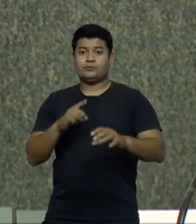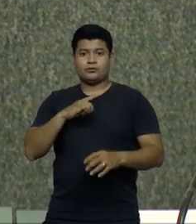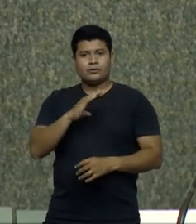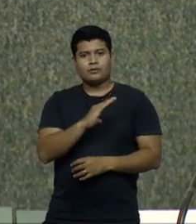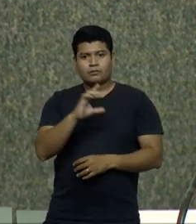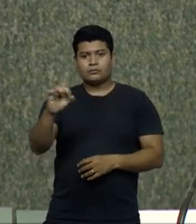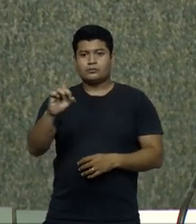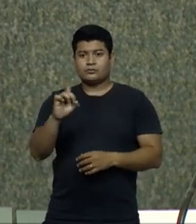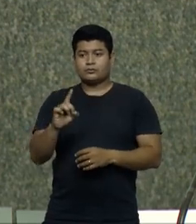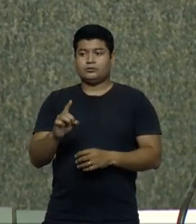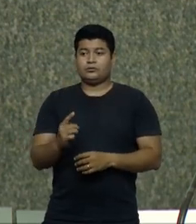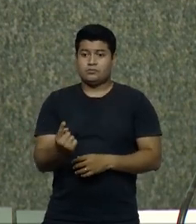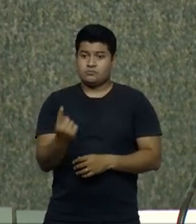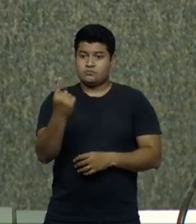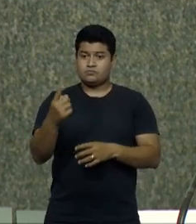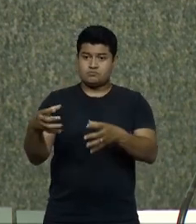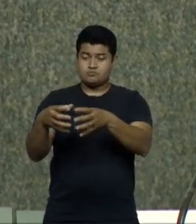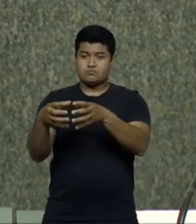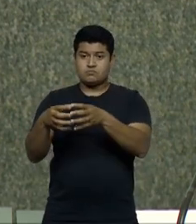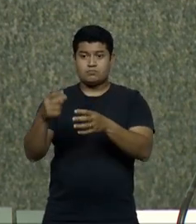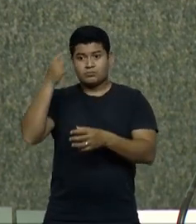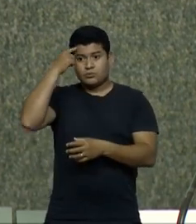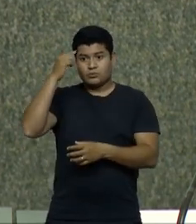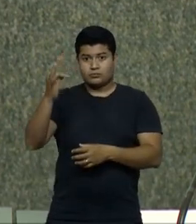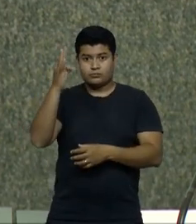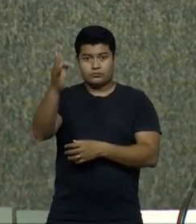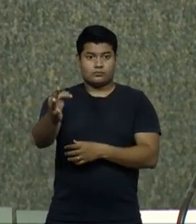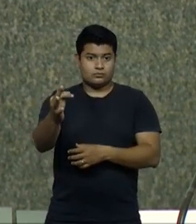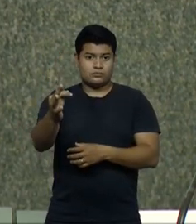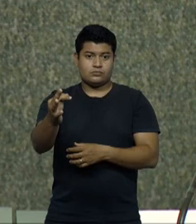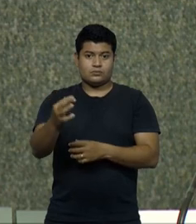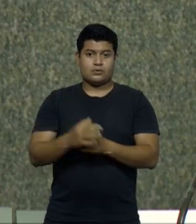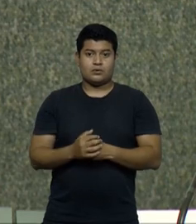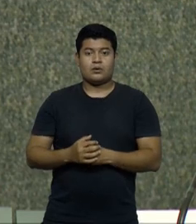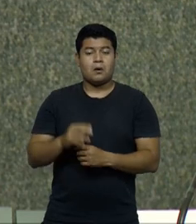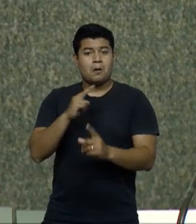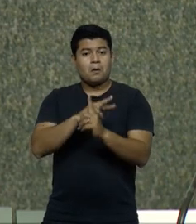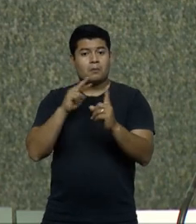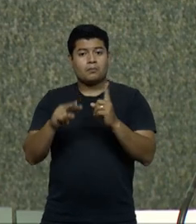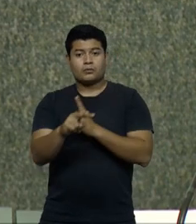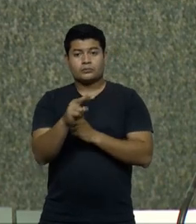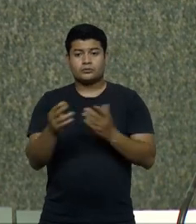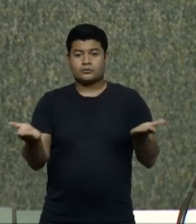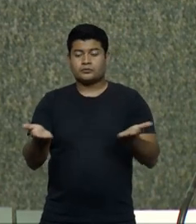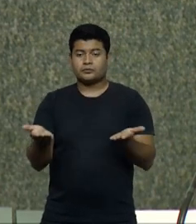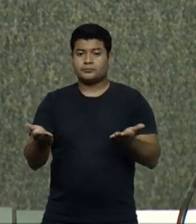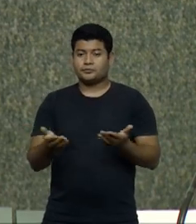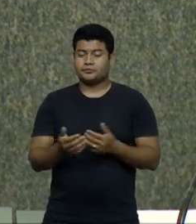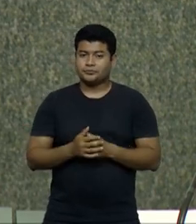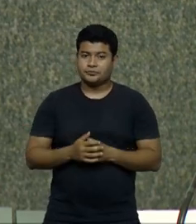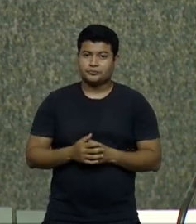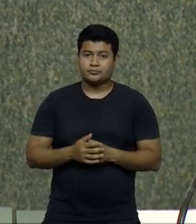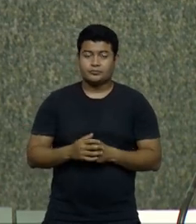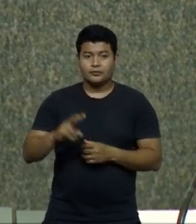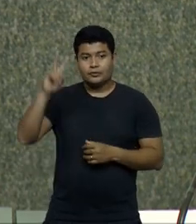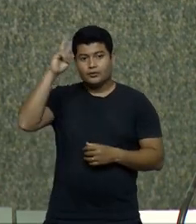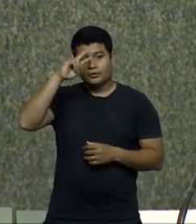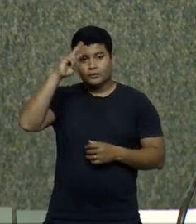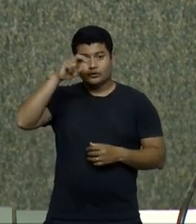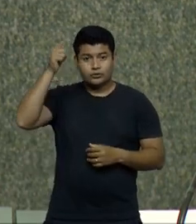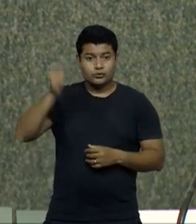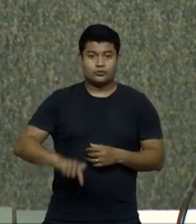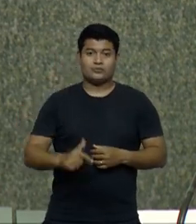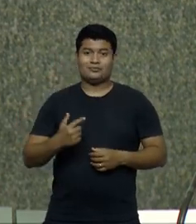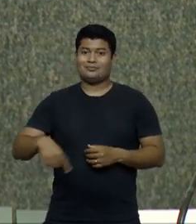nesse cenário né de olhar para frente de olhar em perspectiva para esse tempo lembrando novamente que nós temos